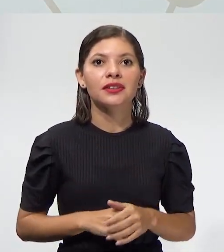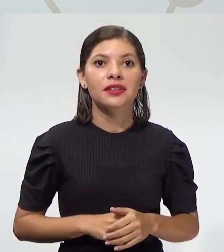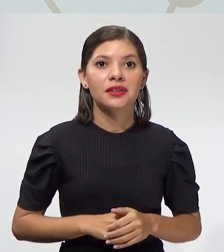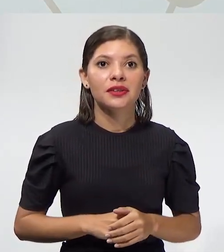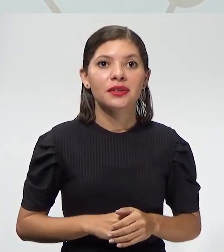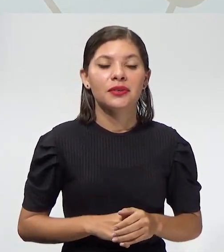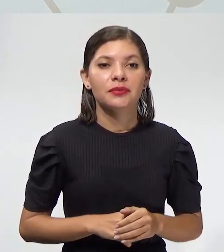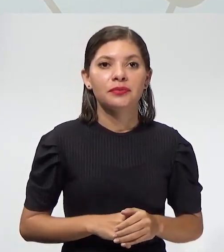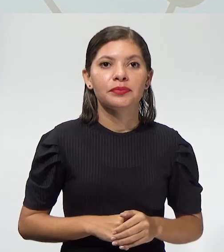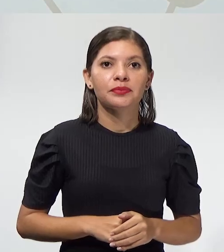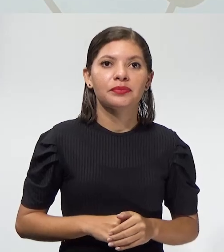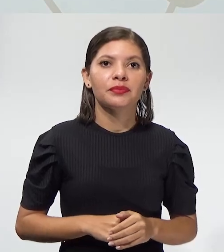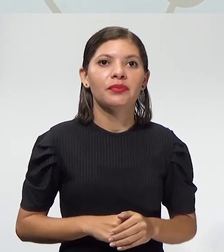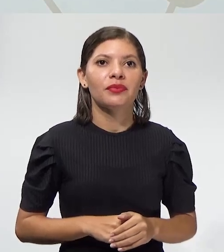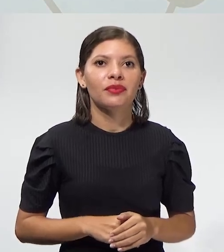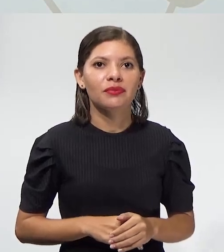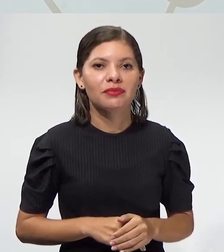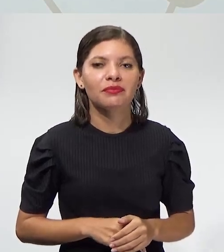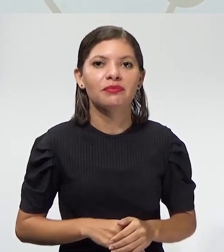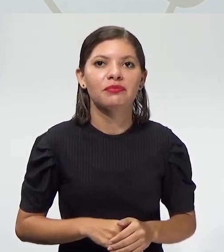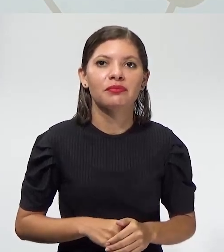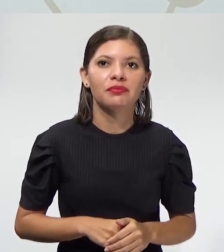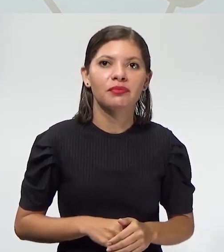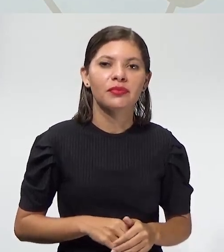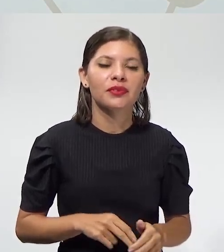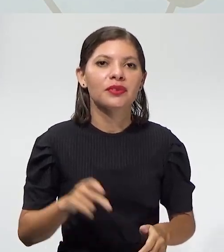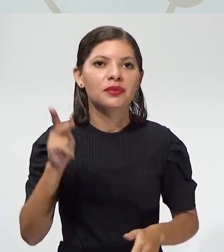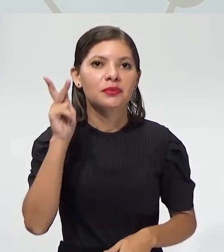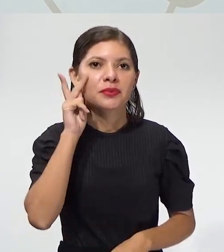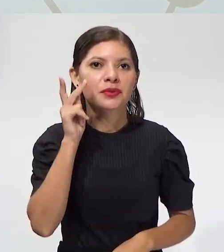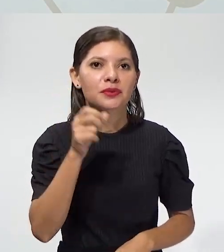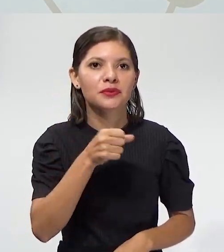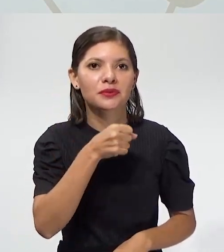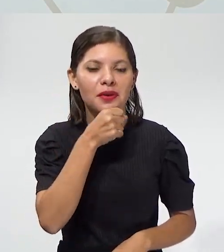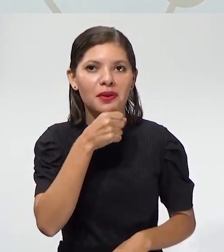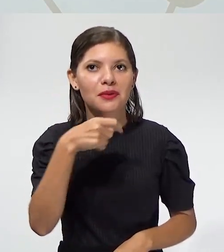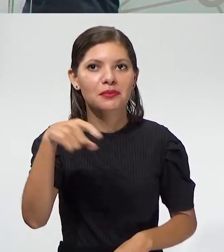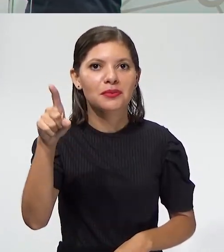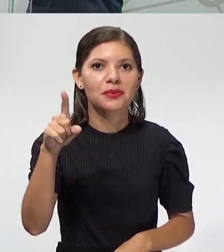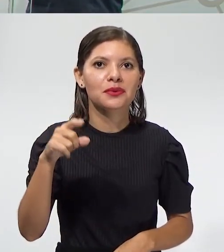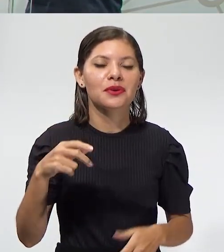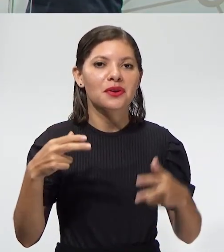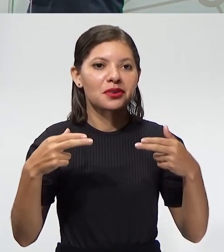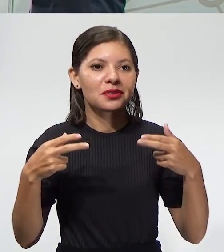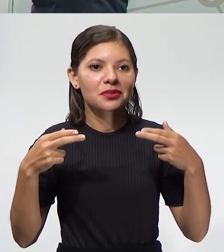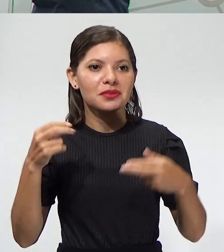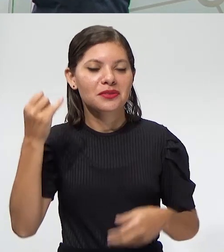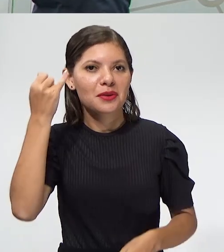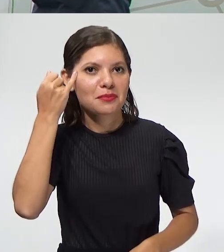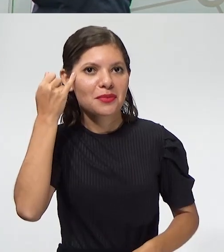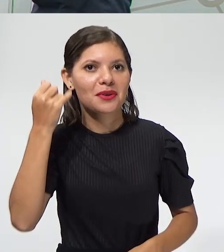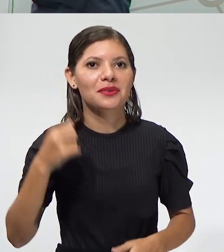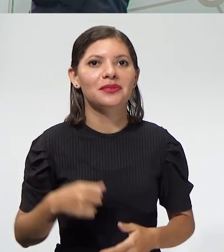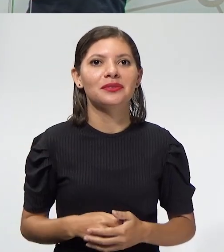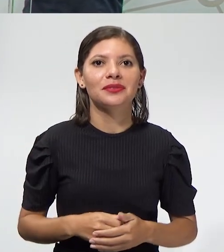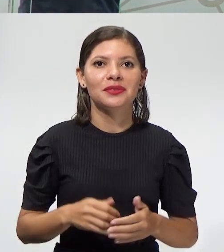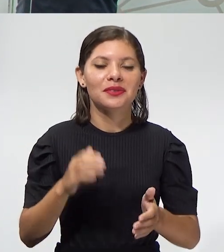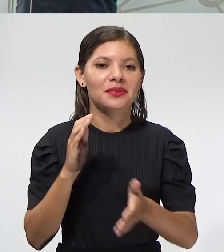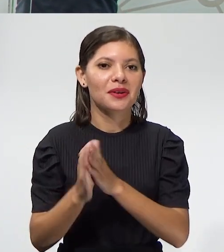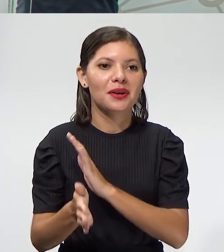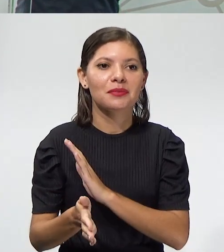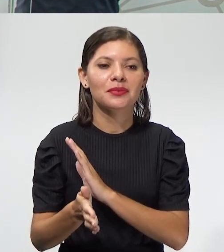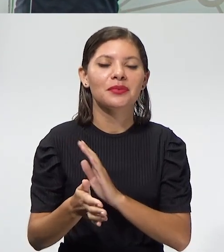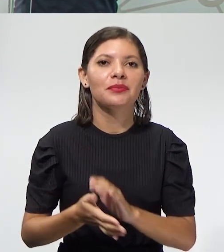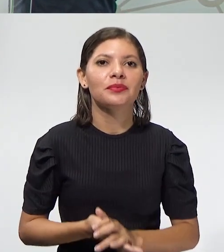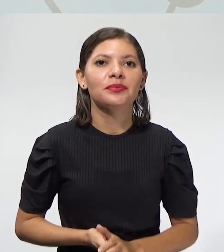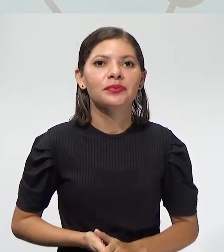eletrônico, e com o auxílio da internet isso vai de Porto Velho para o Japão em um segundo, né, professora? Exatamente. Então isso